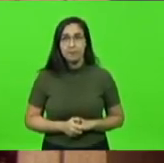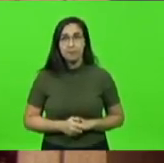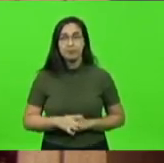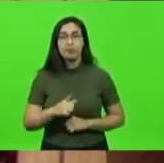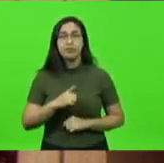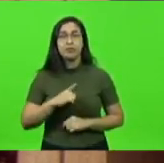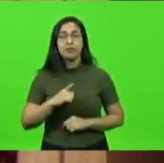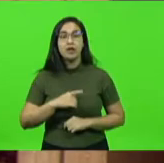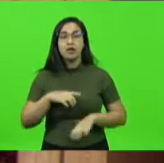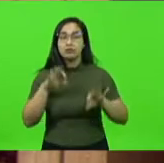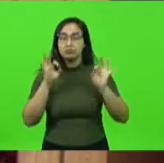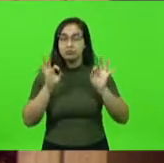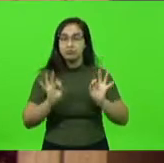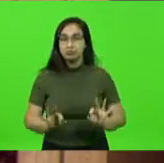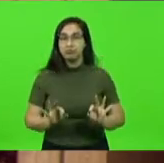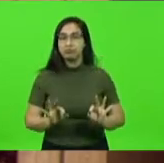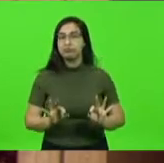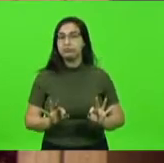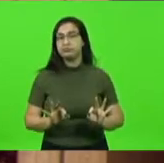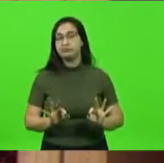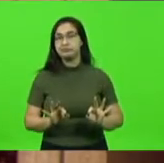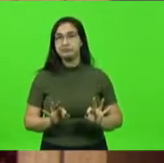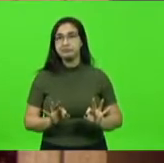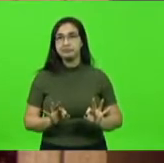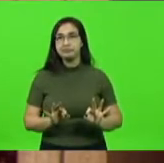absoluta convicção aqui de que...